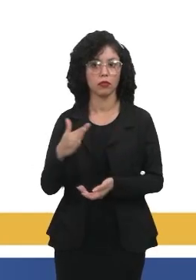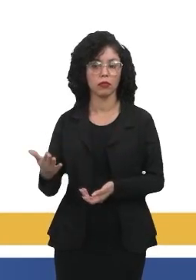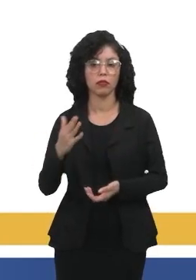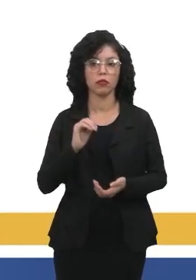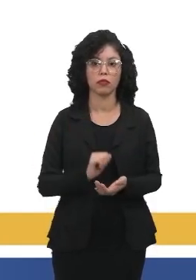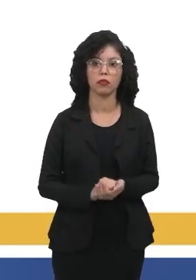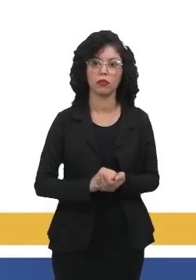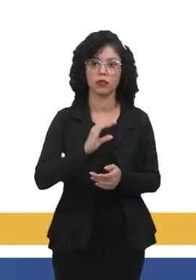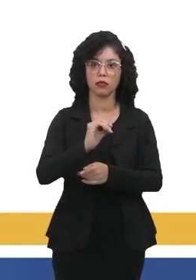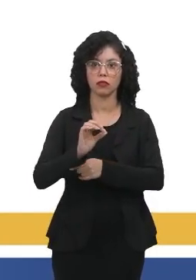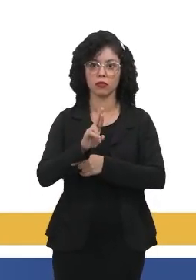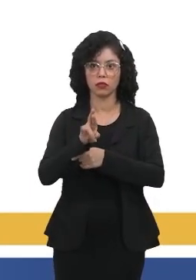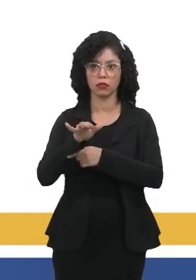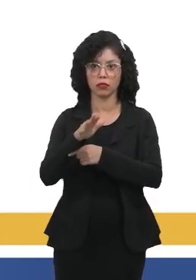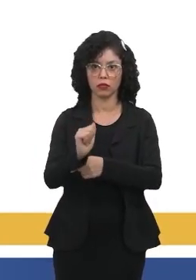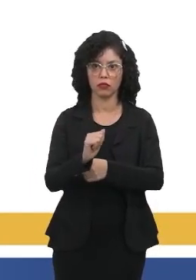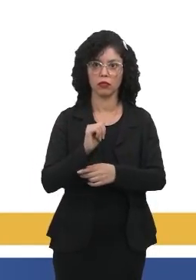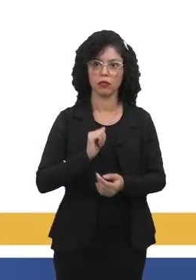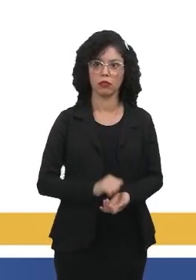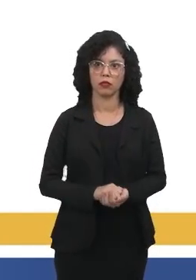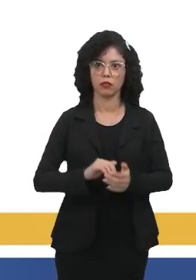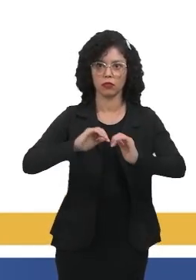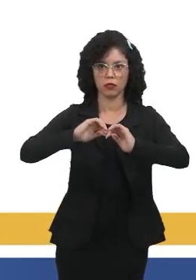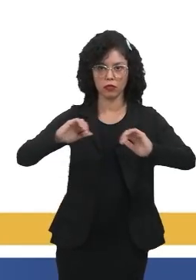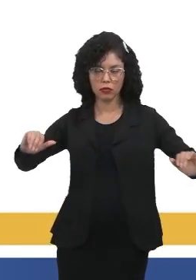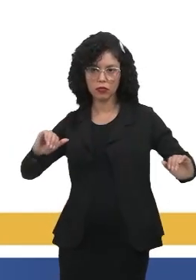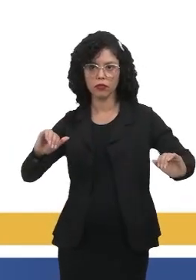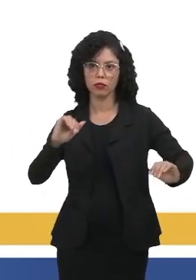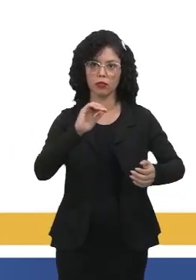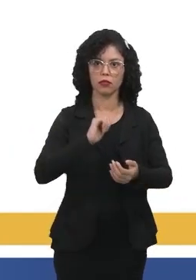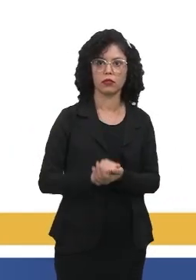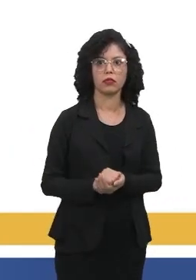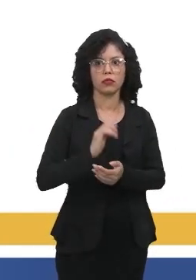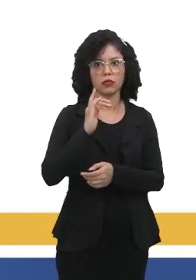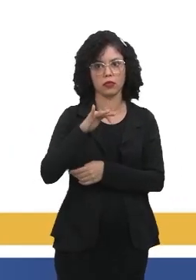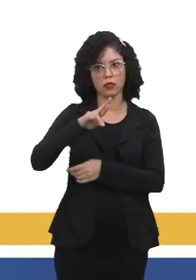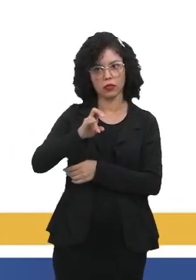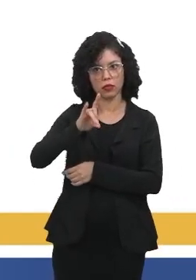quando as órbitas se descarnar